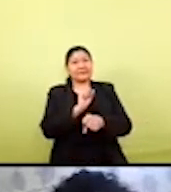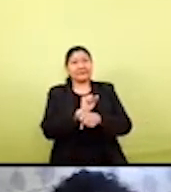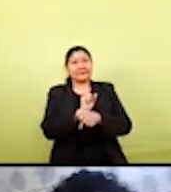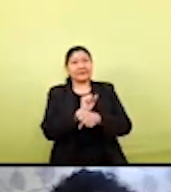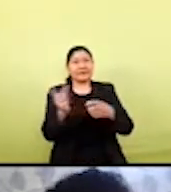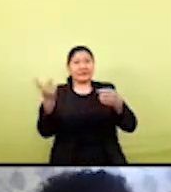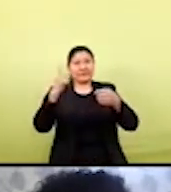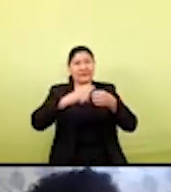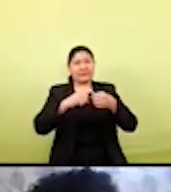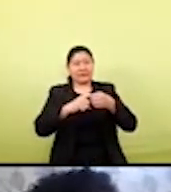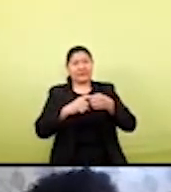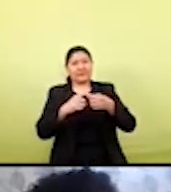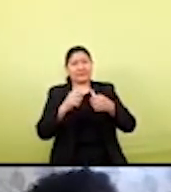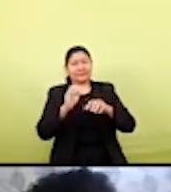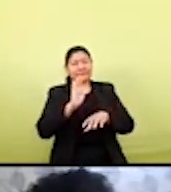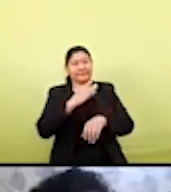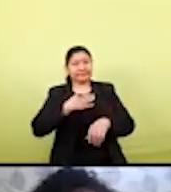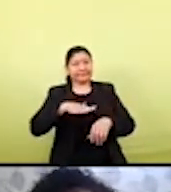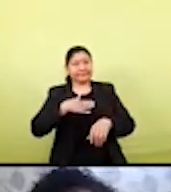Vamos lá, vamos retomar, né?